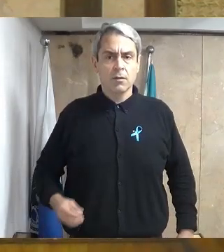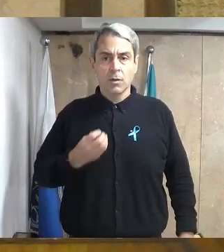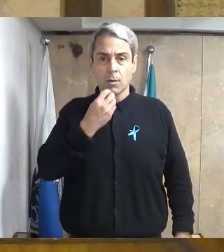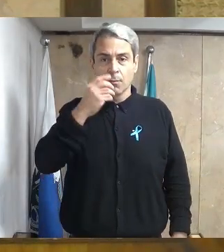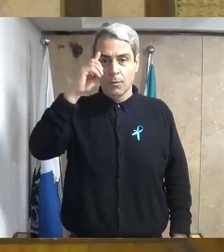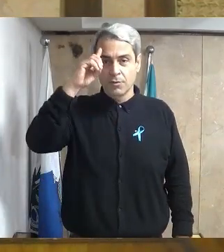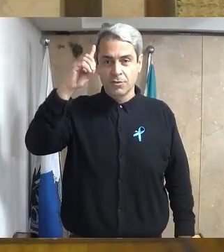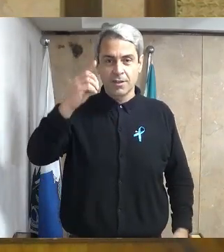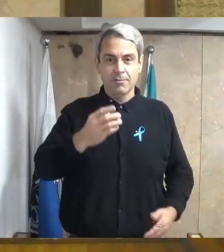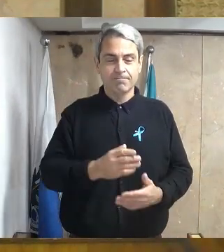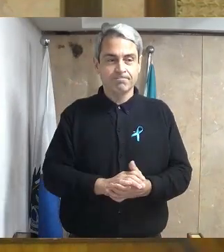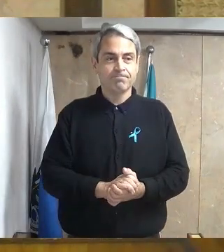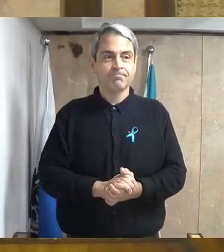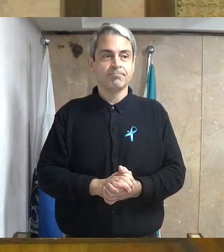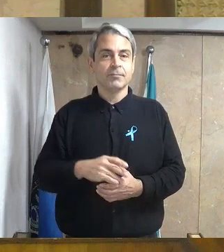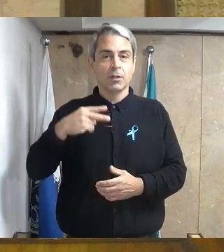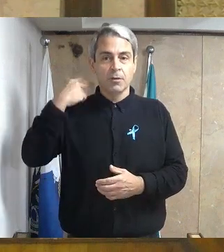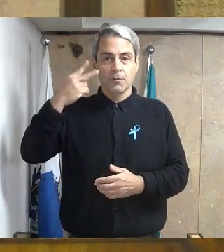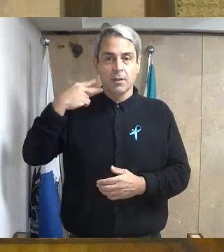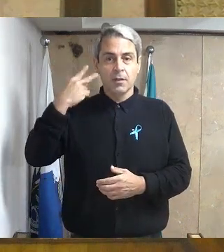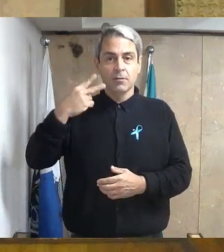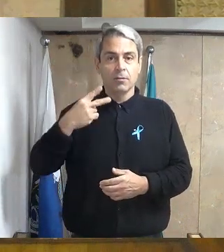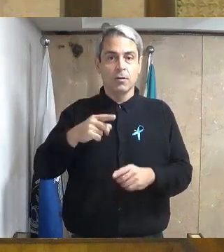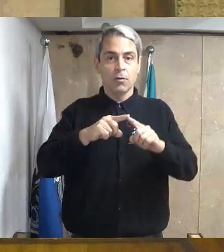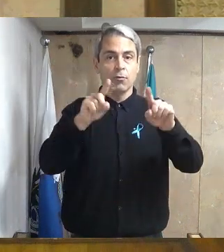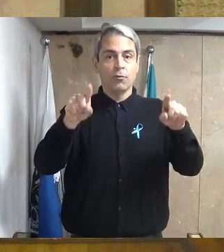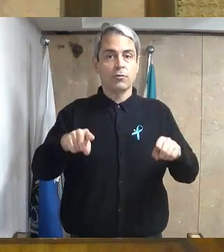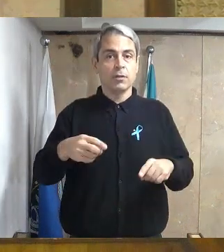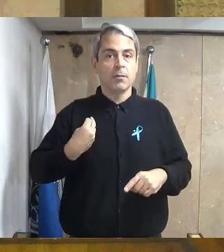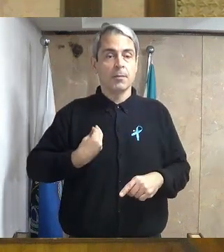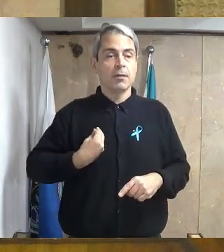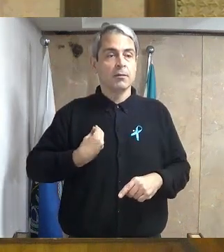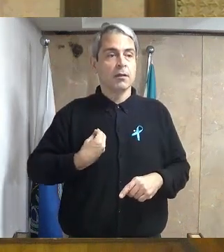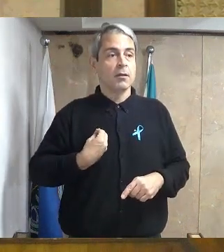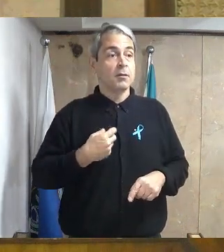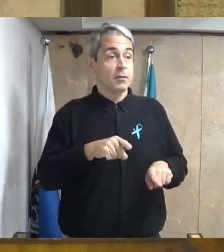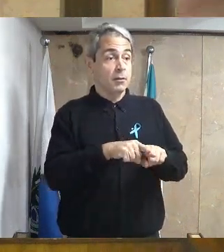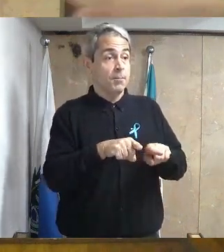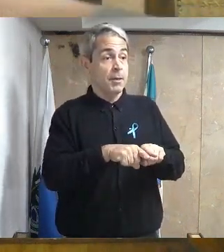Bom dia aos vereadores, aos nossos funcionários, nosso muito obrigado.